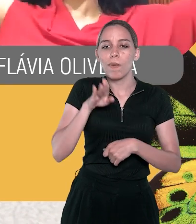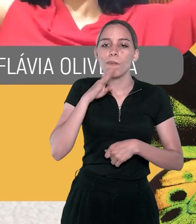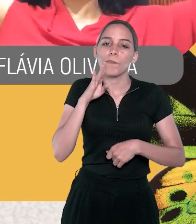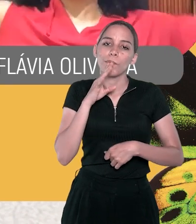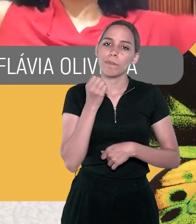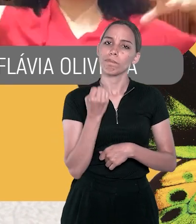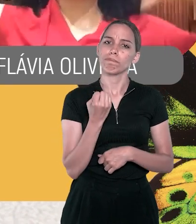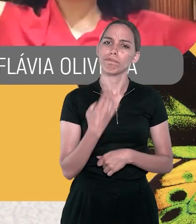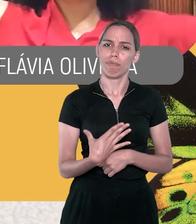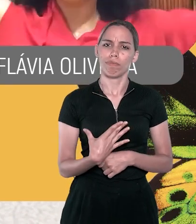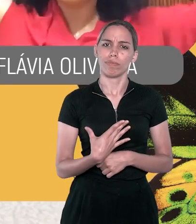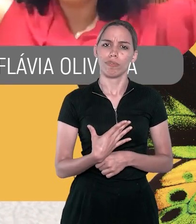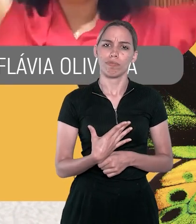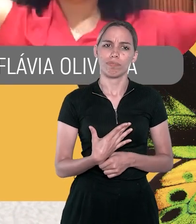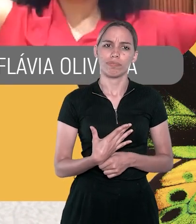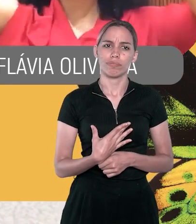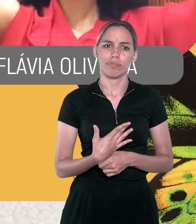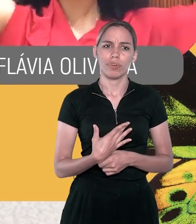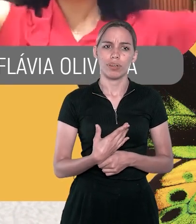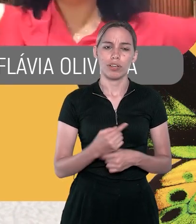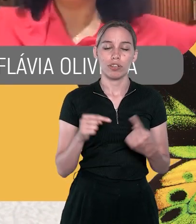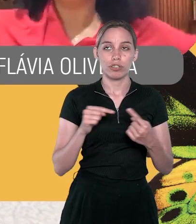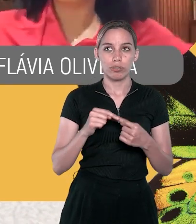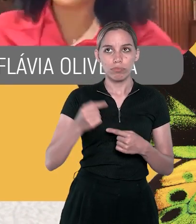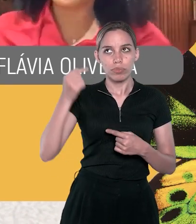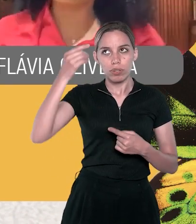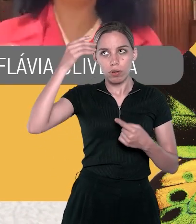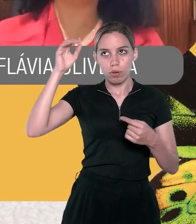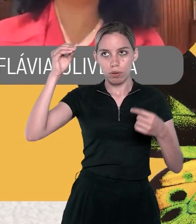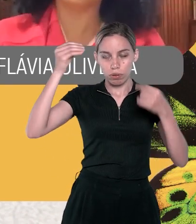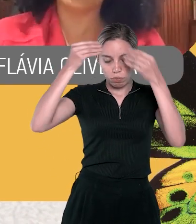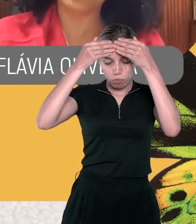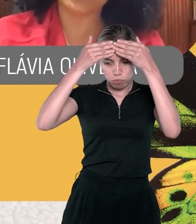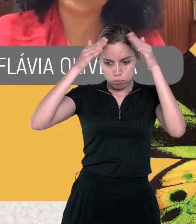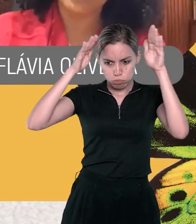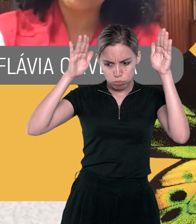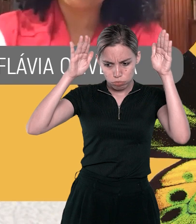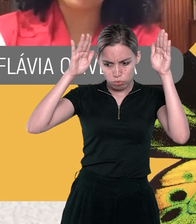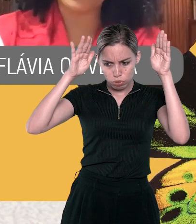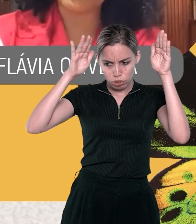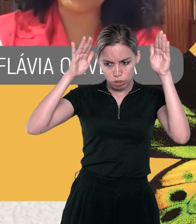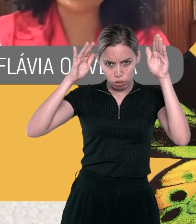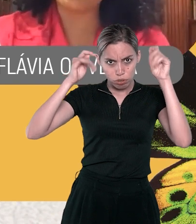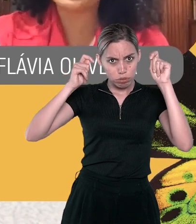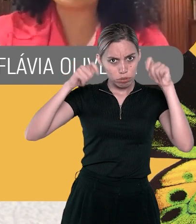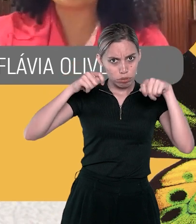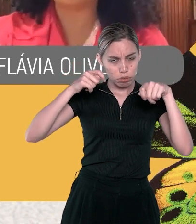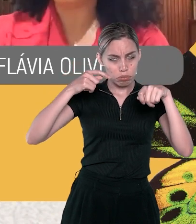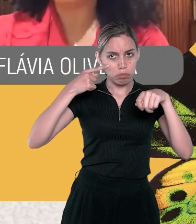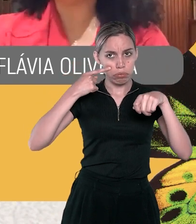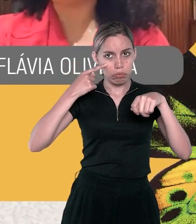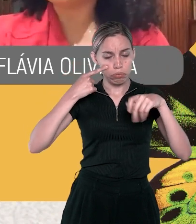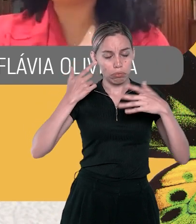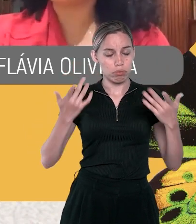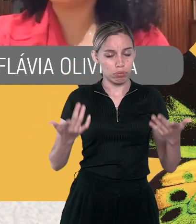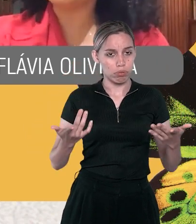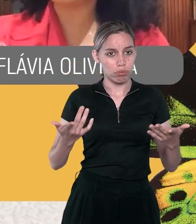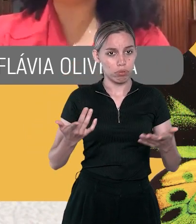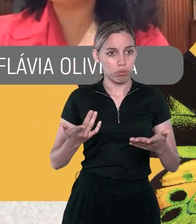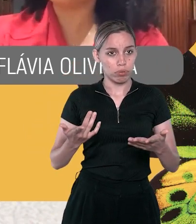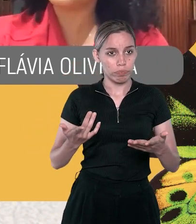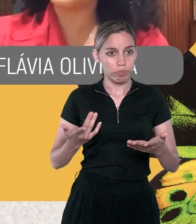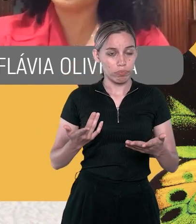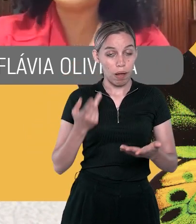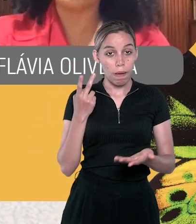subir a luz, né, jogar a luz para outras dimensões. E a mesma